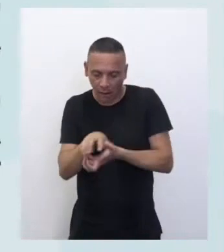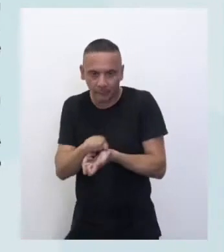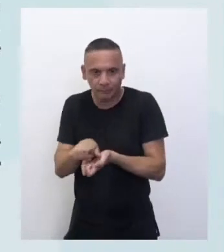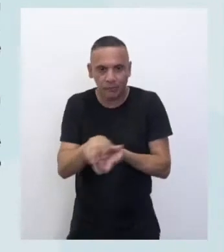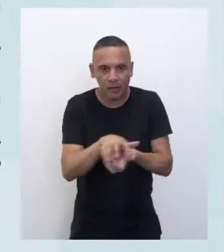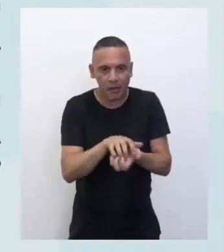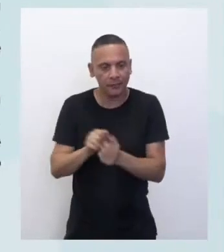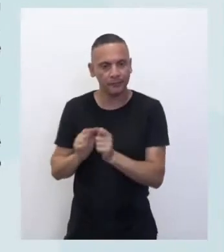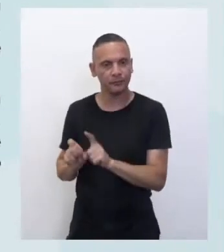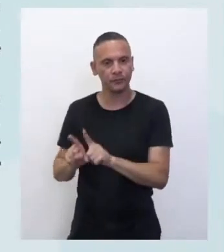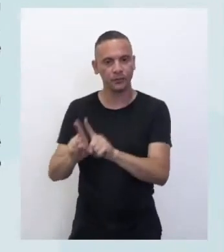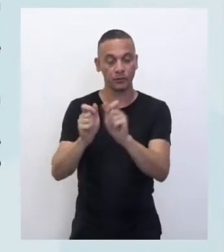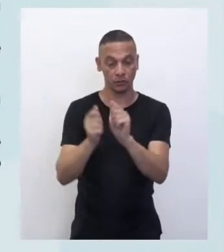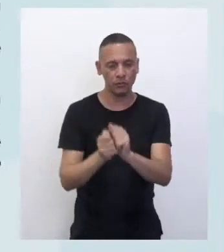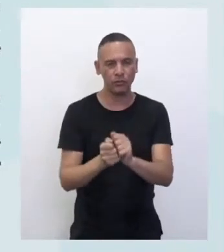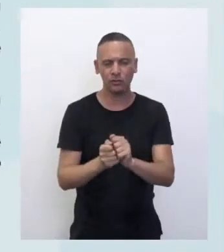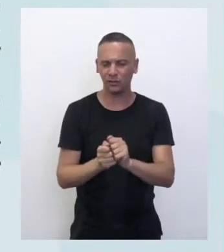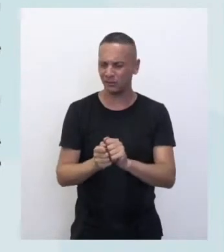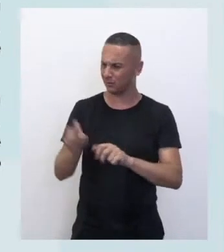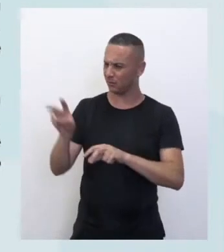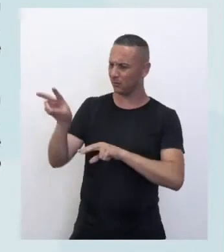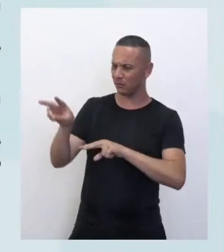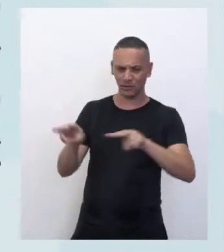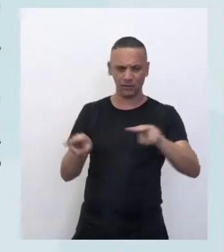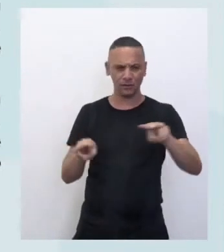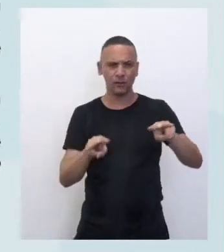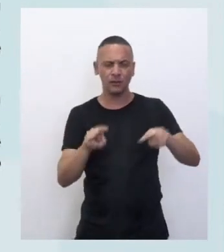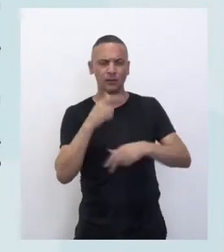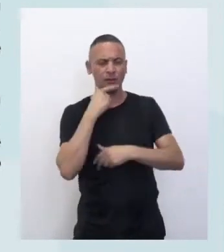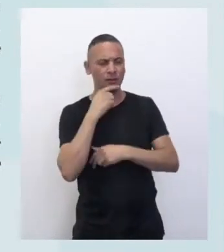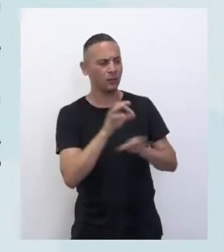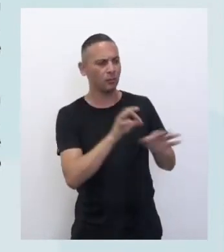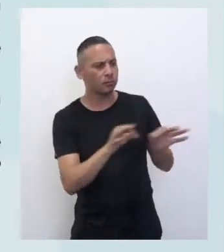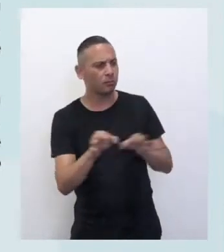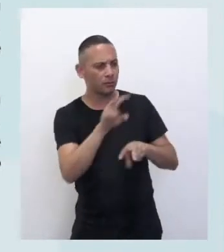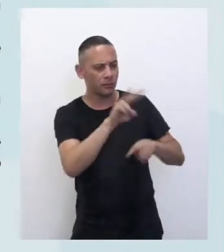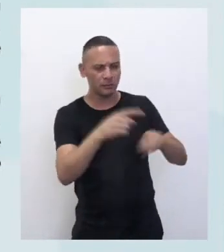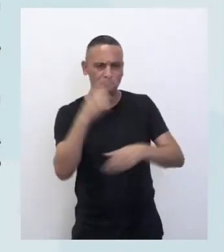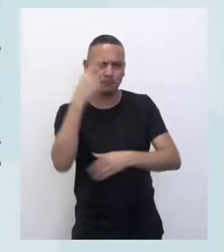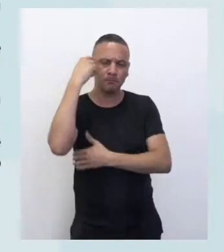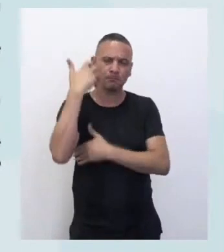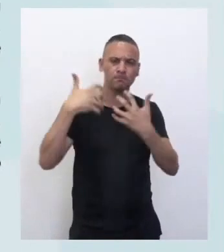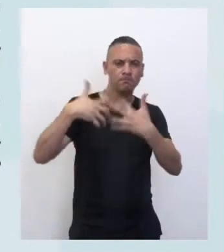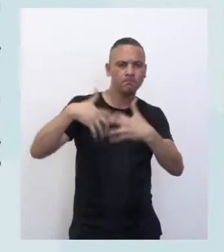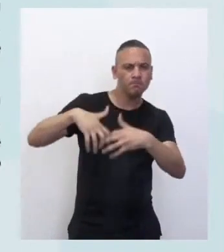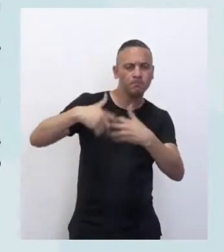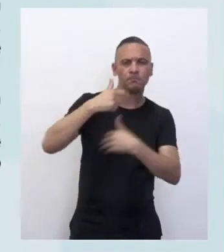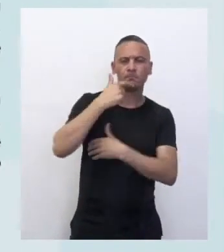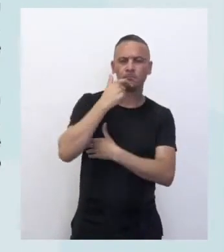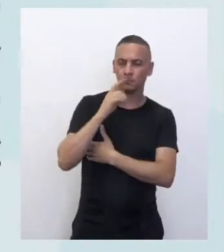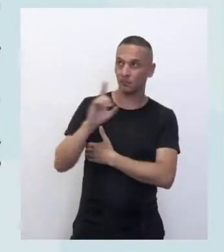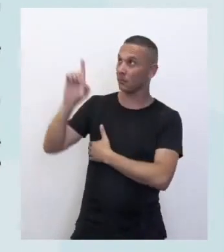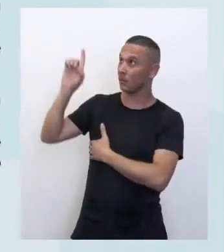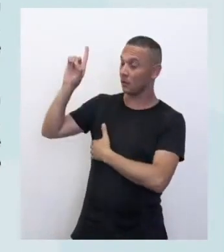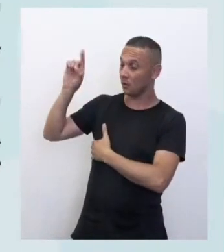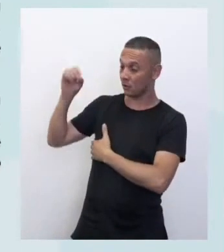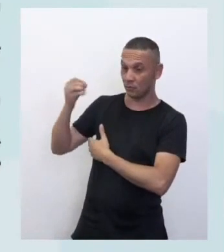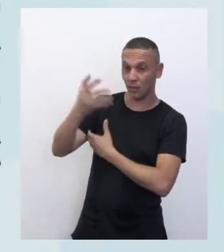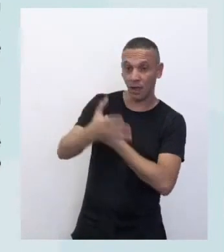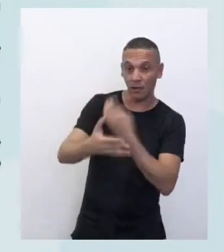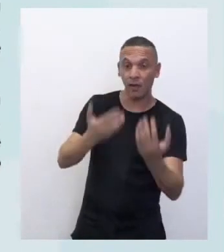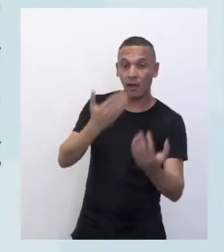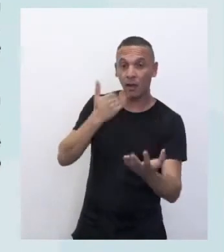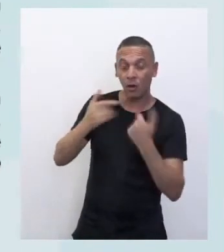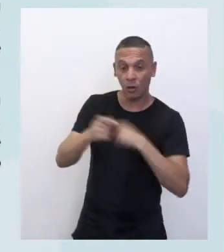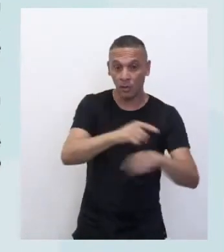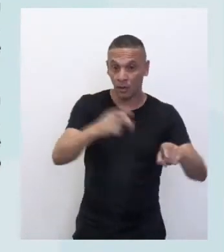alimentar. Após observar esse comportamento por vários dias, o homem pensou, Deus alimentou esse animal através do